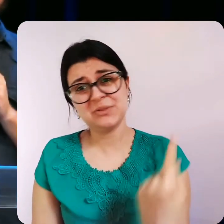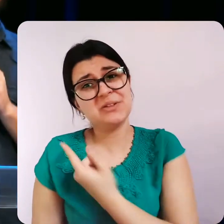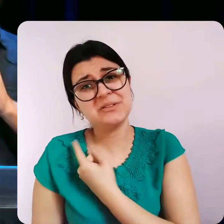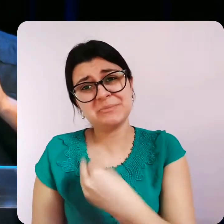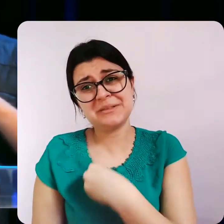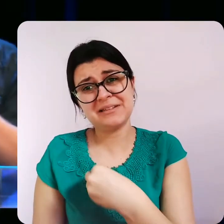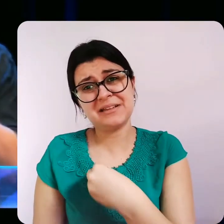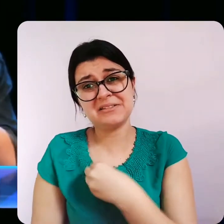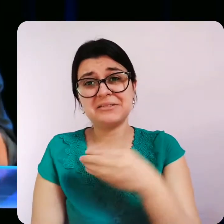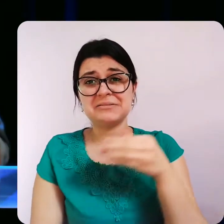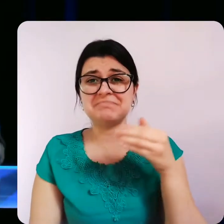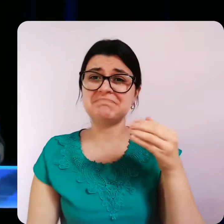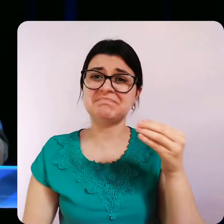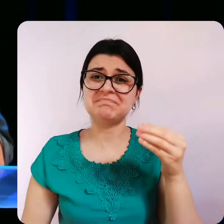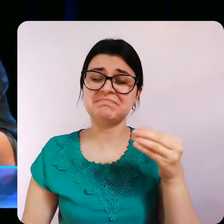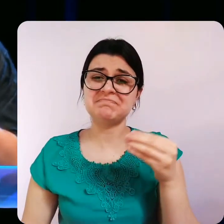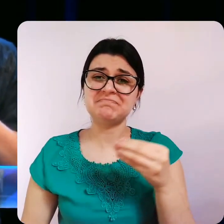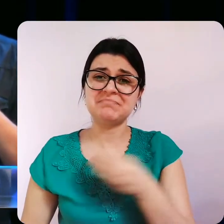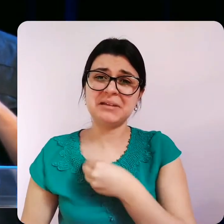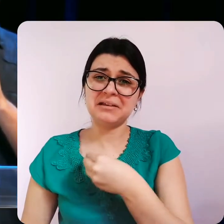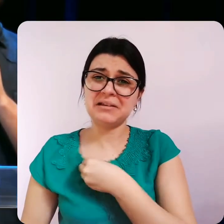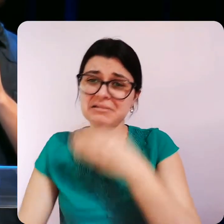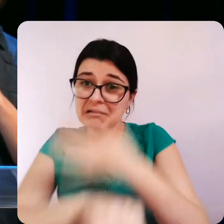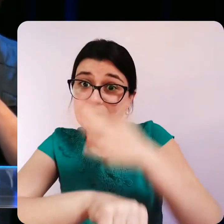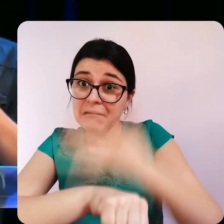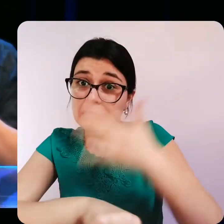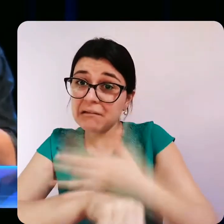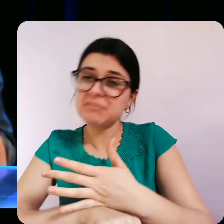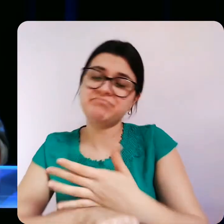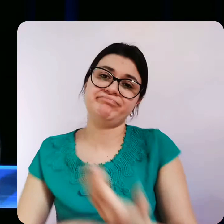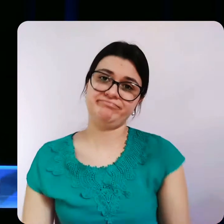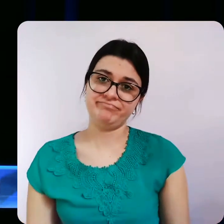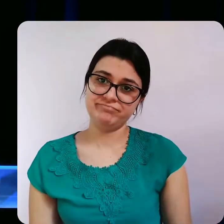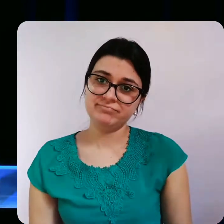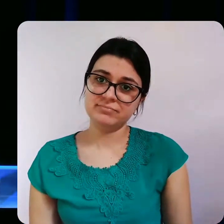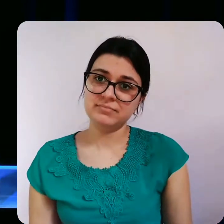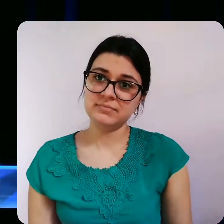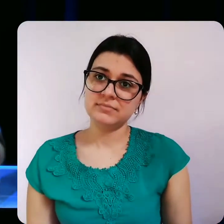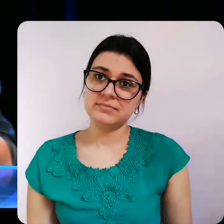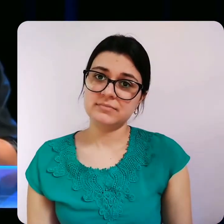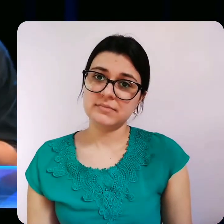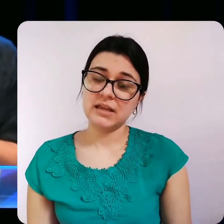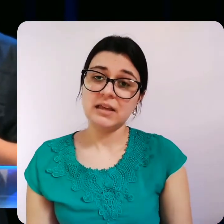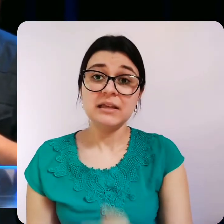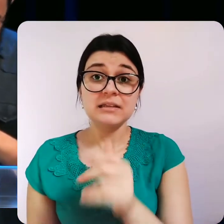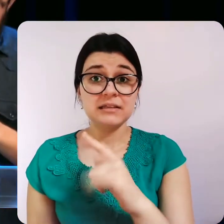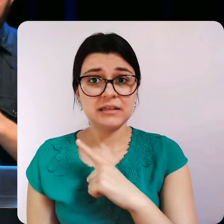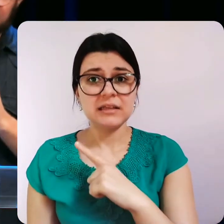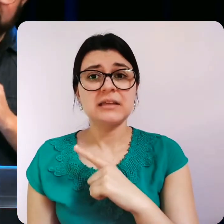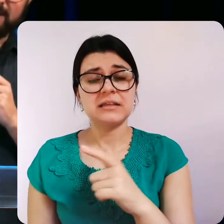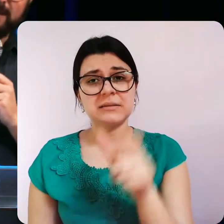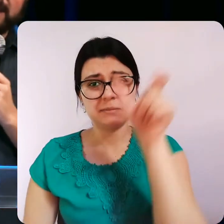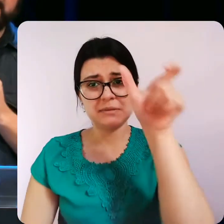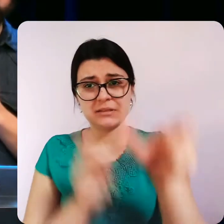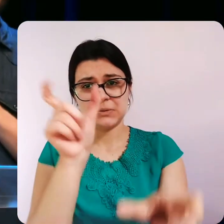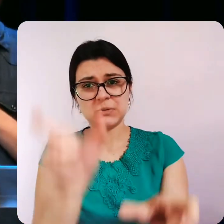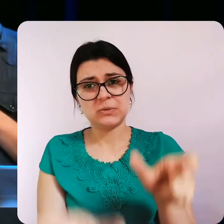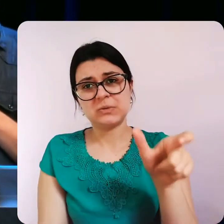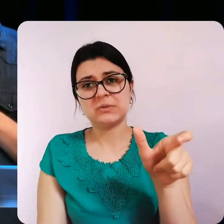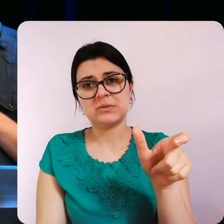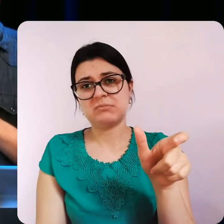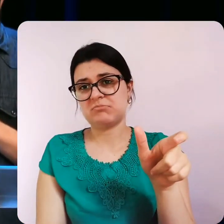coisa que vem na sua cabeça são pessoas que estão afastadas da igreja, vivendo irreligiosamente, mas isso acontece dentro da